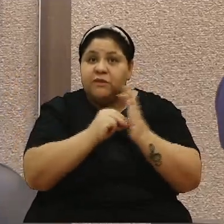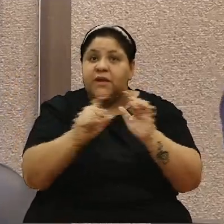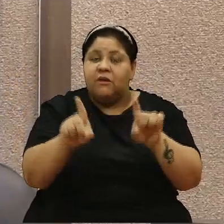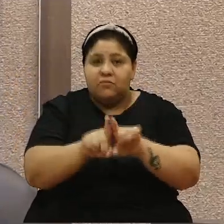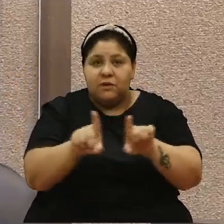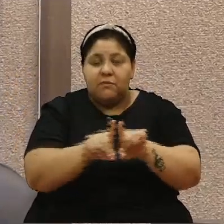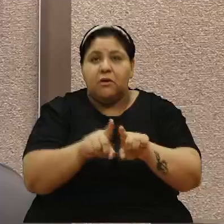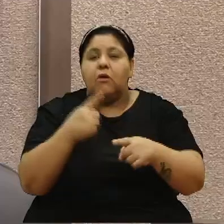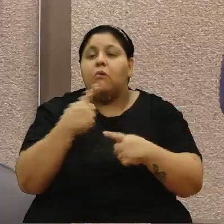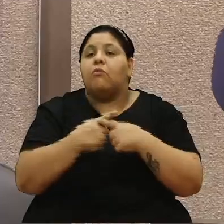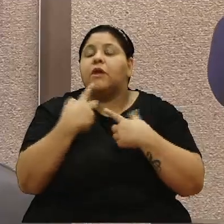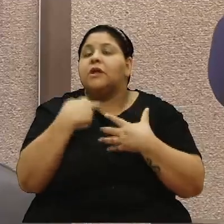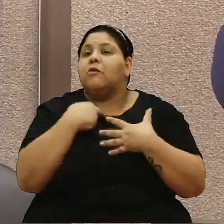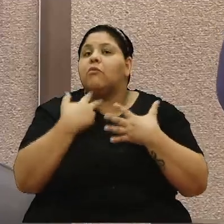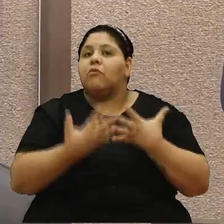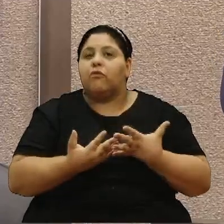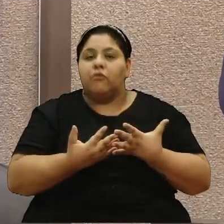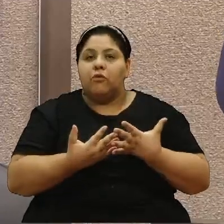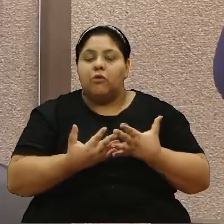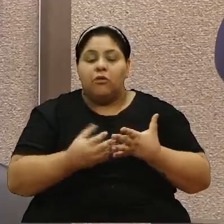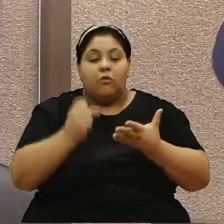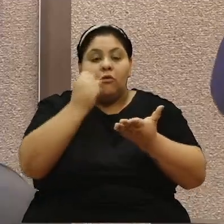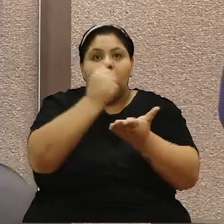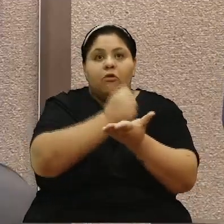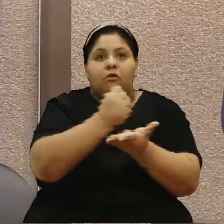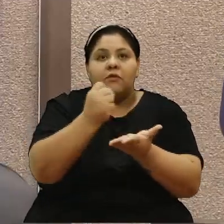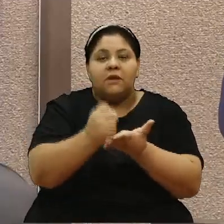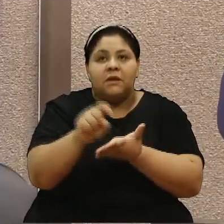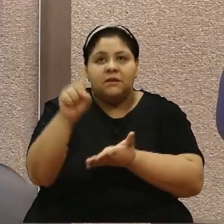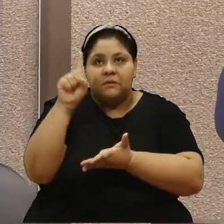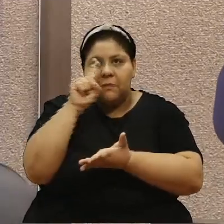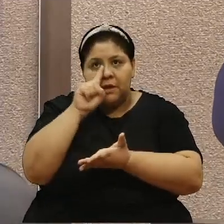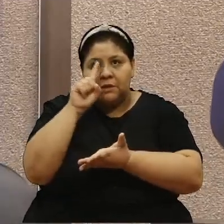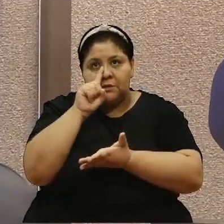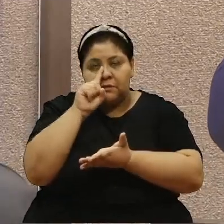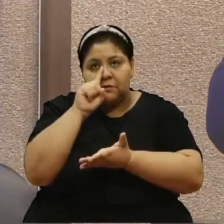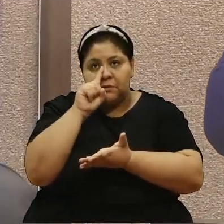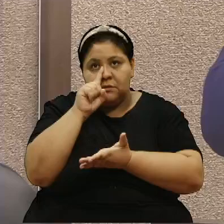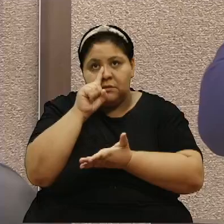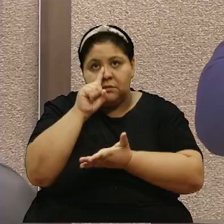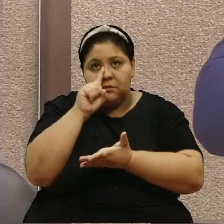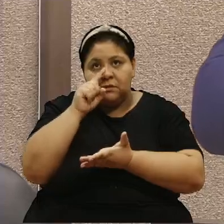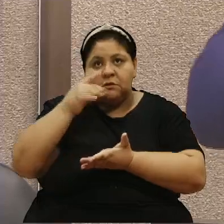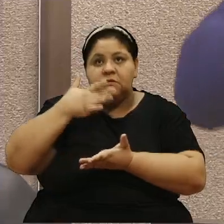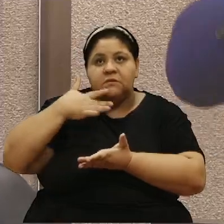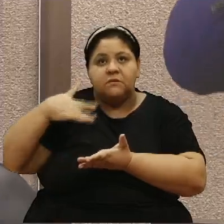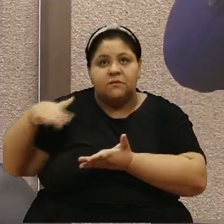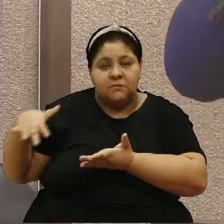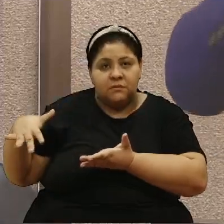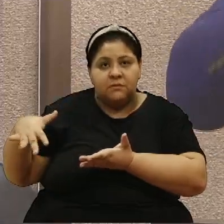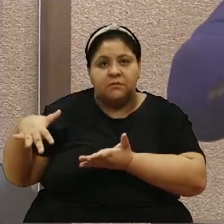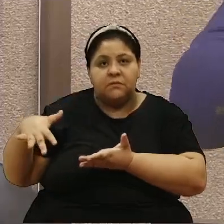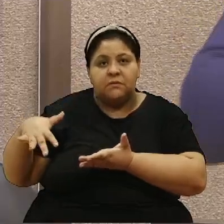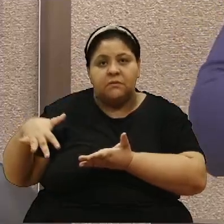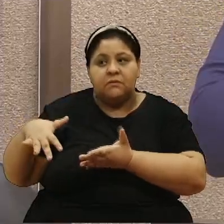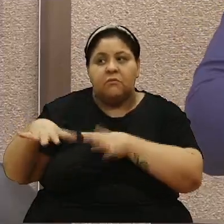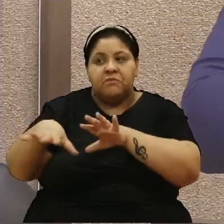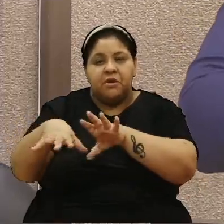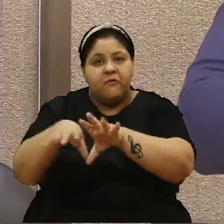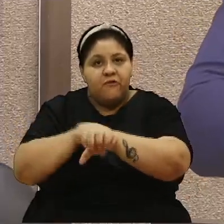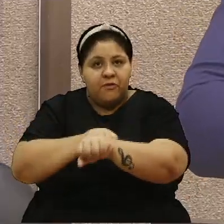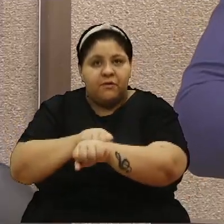que a gente não pode contratar as mães destas crianças? Vamos dar uma